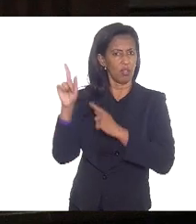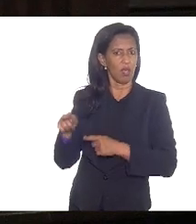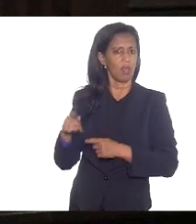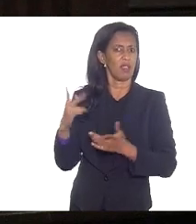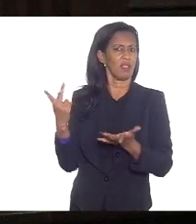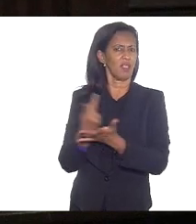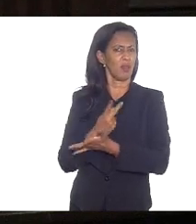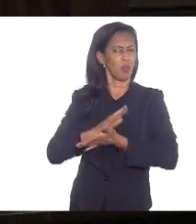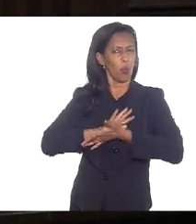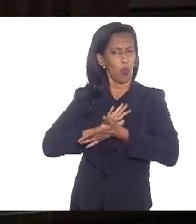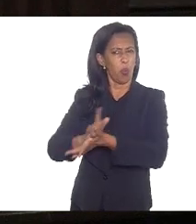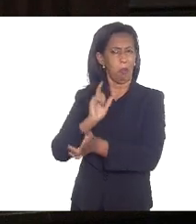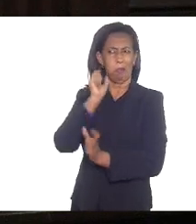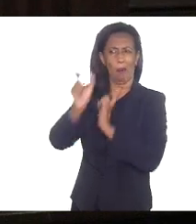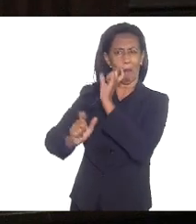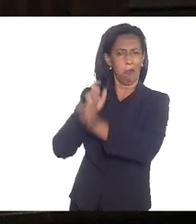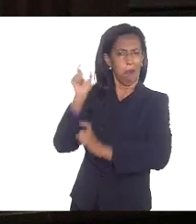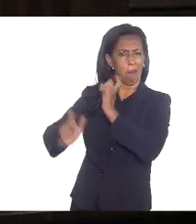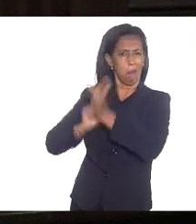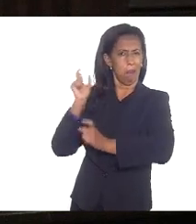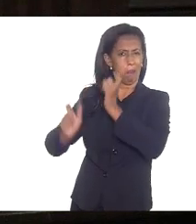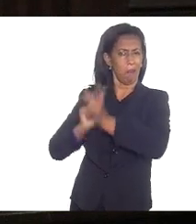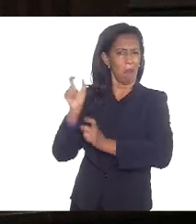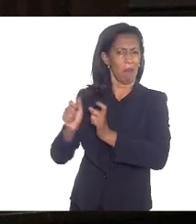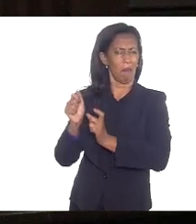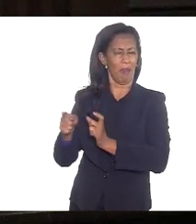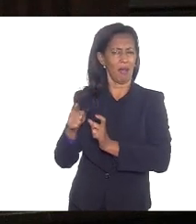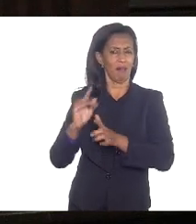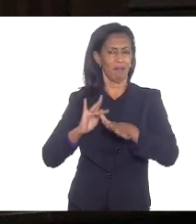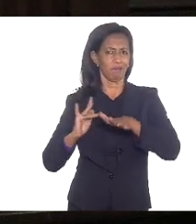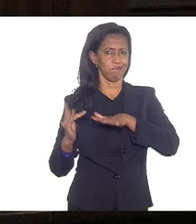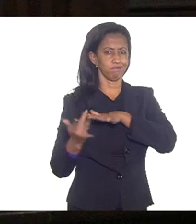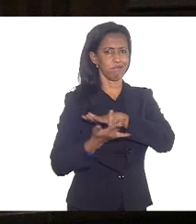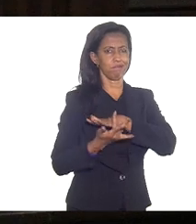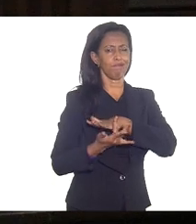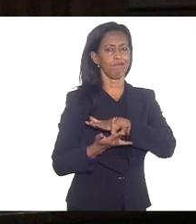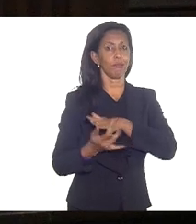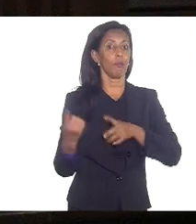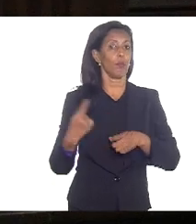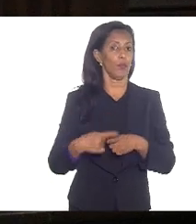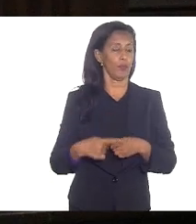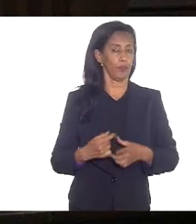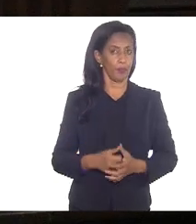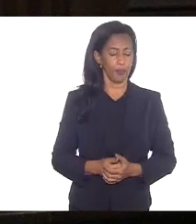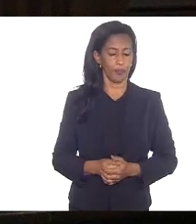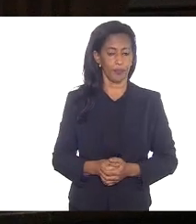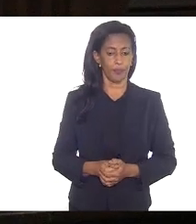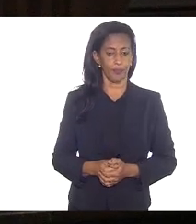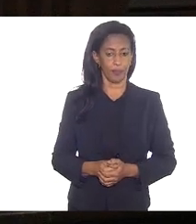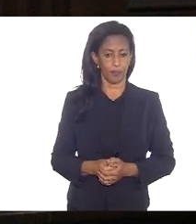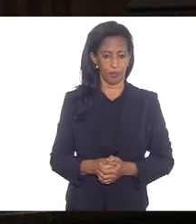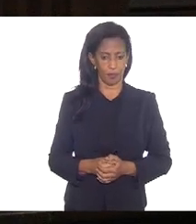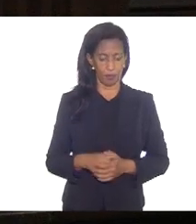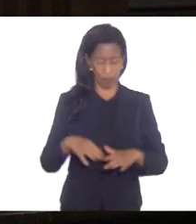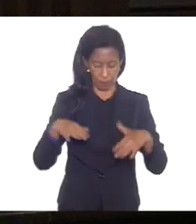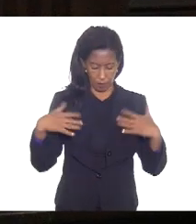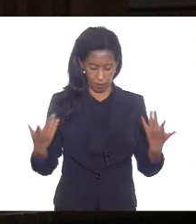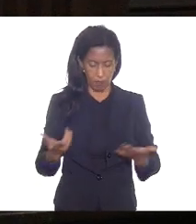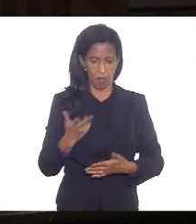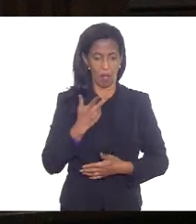e covardemente atacado nas redes sociais. Pois bem, disse o